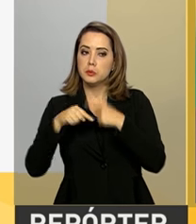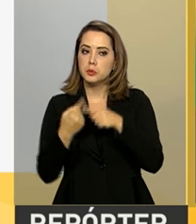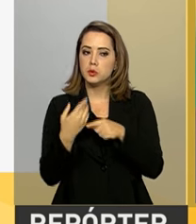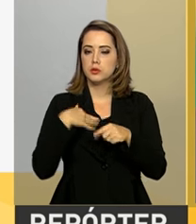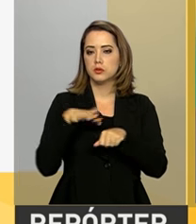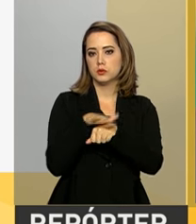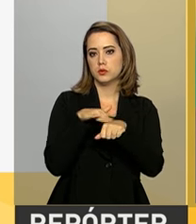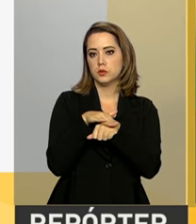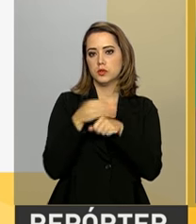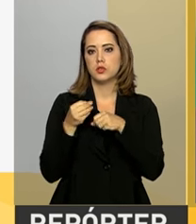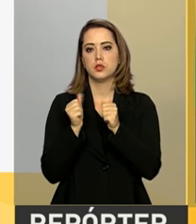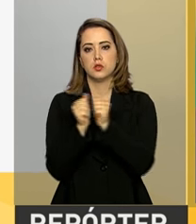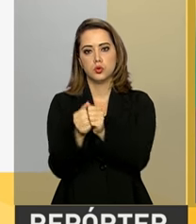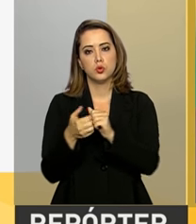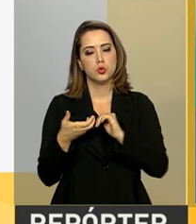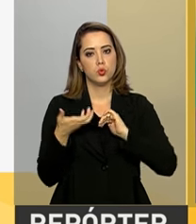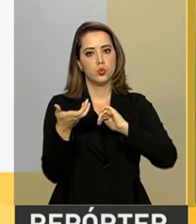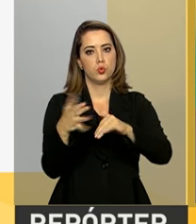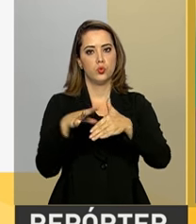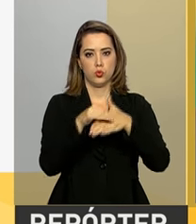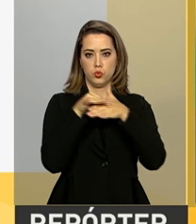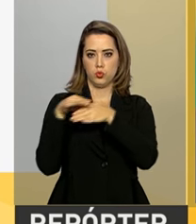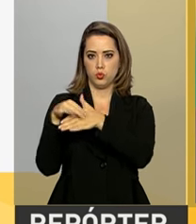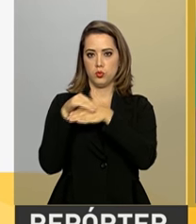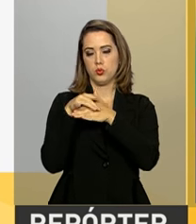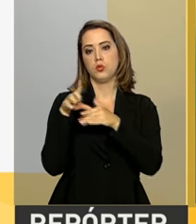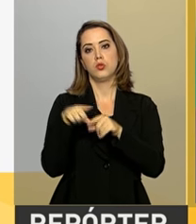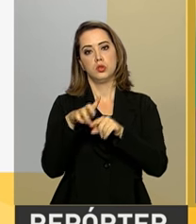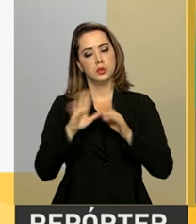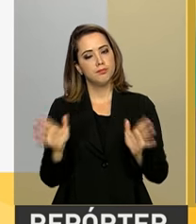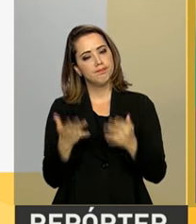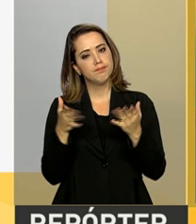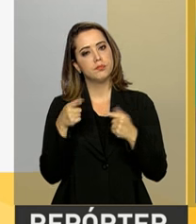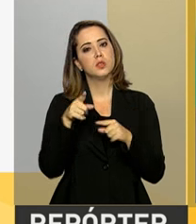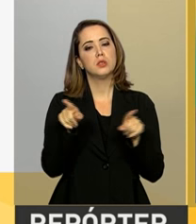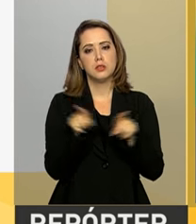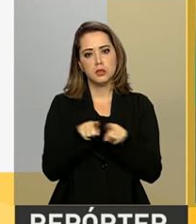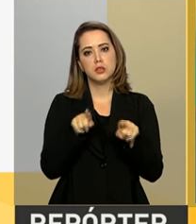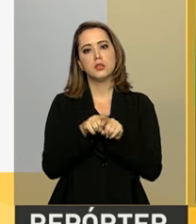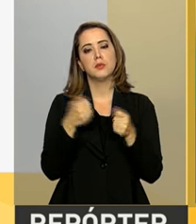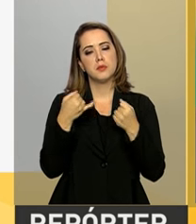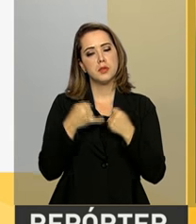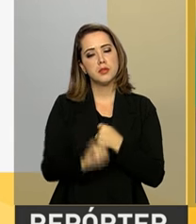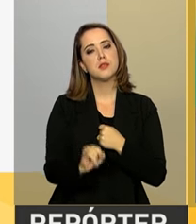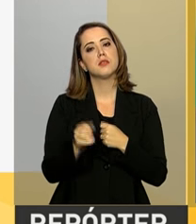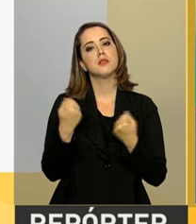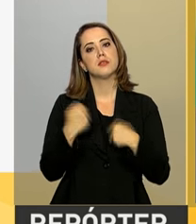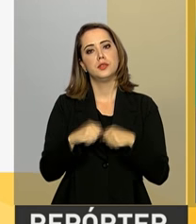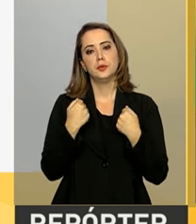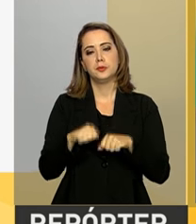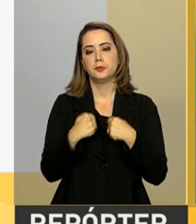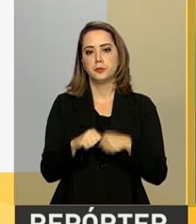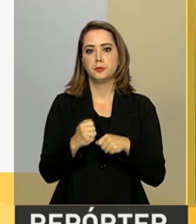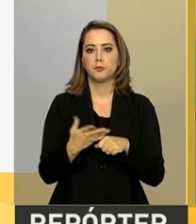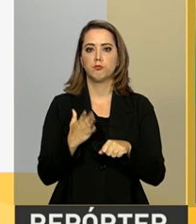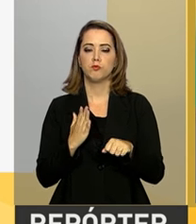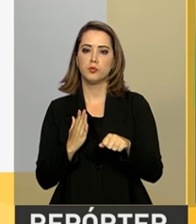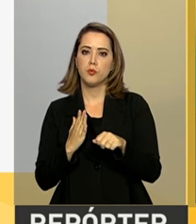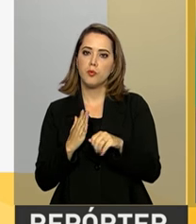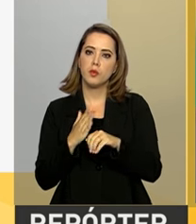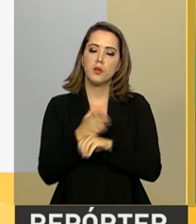Senado para eh naturalmente incentivá-los e se for o caso eh se o legislativo me permitir também